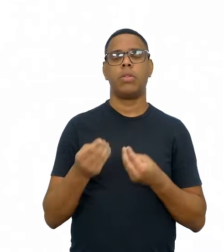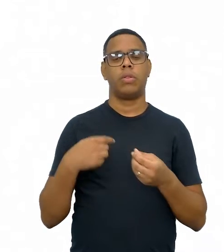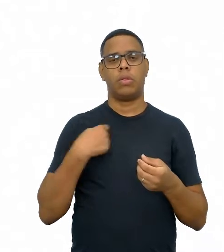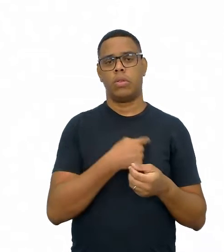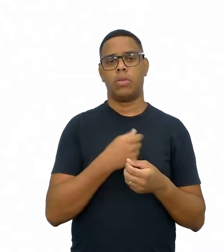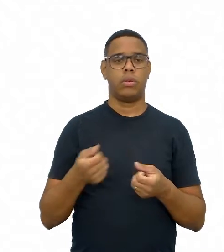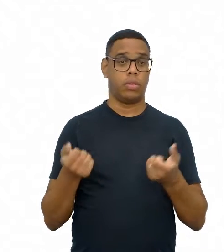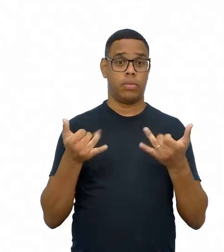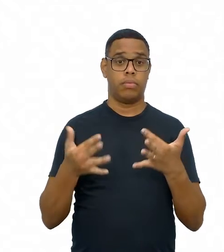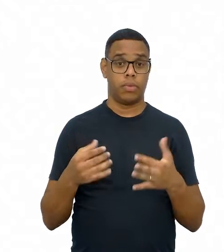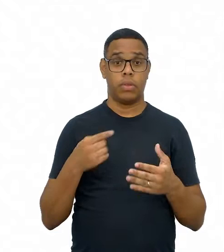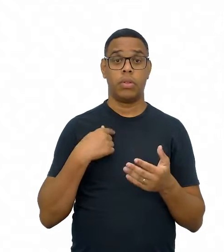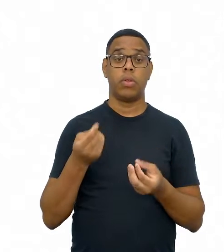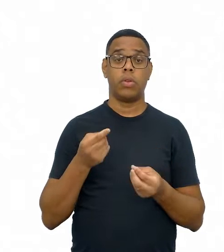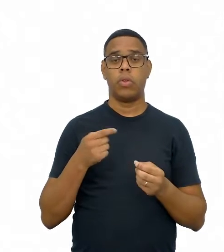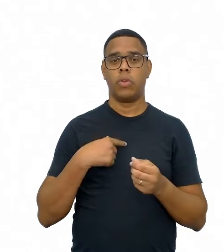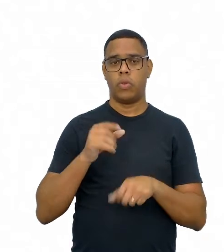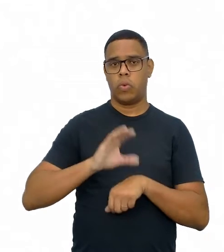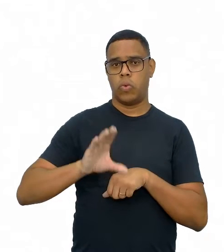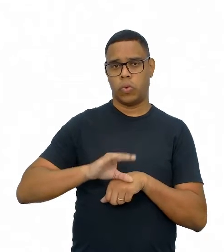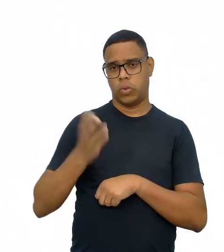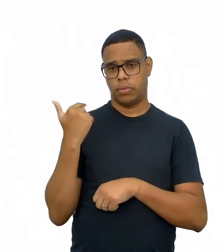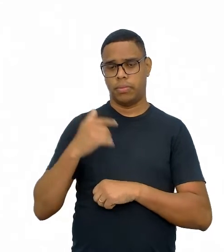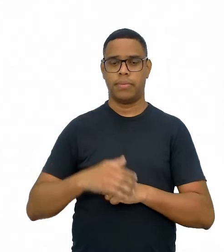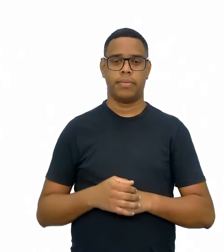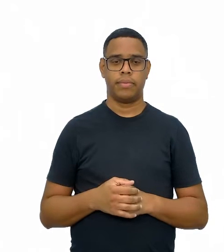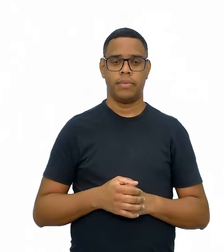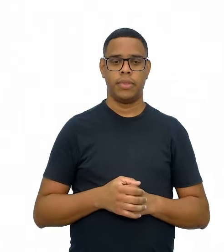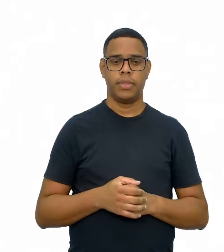tratamos durante as nossas formações.